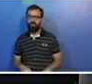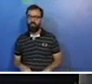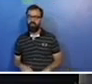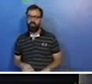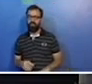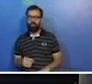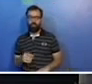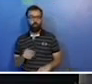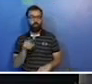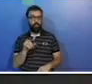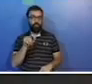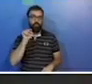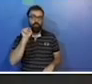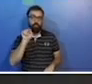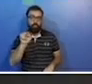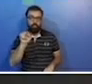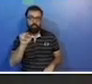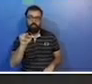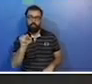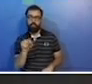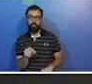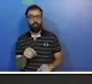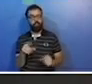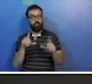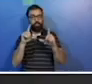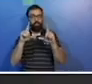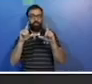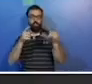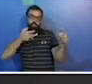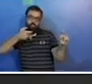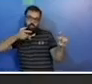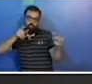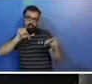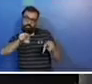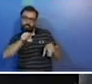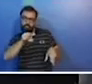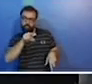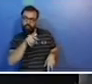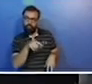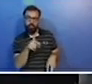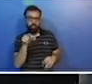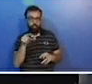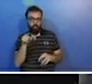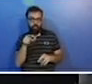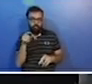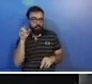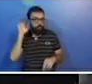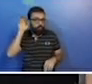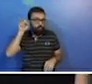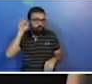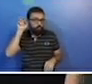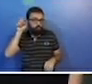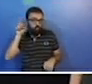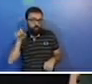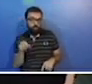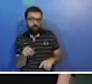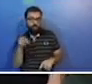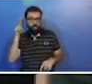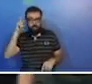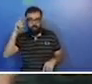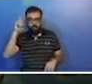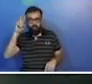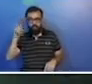vocês clicarem na imagem do caçador, vocês vão ouvir a história, tá? Por